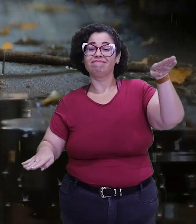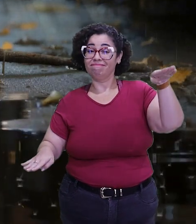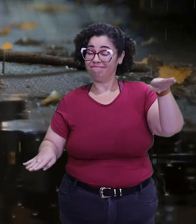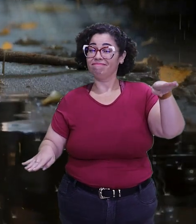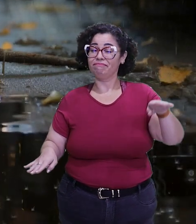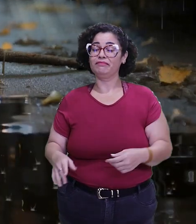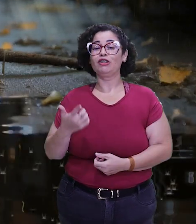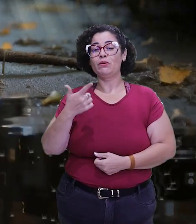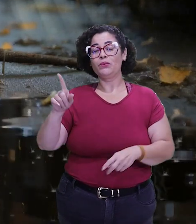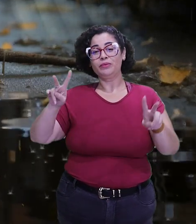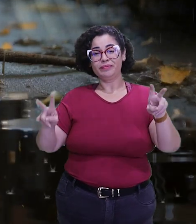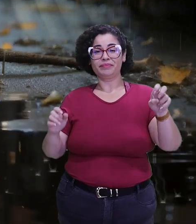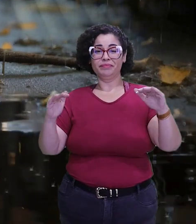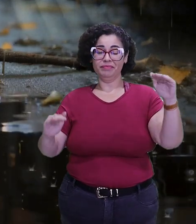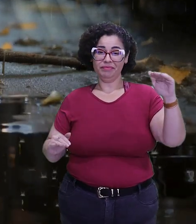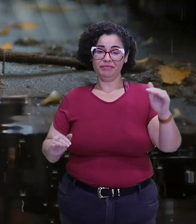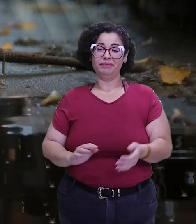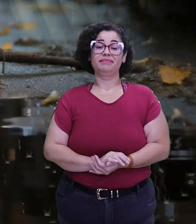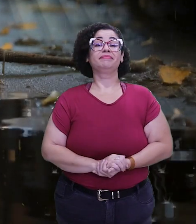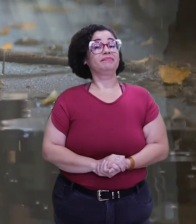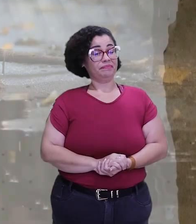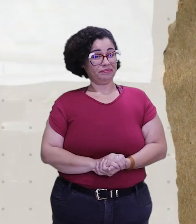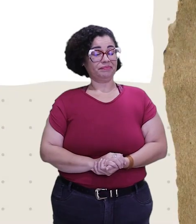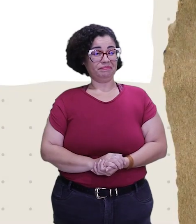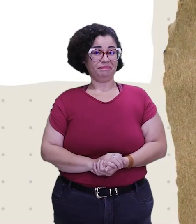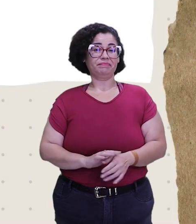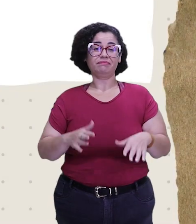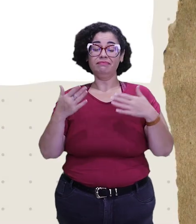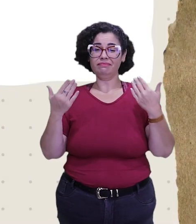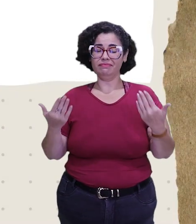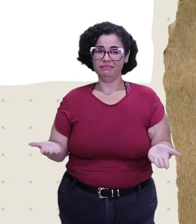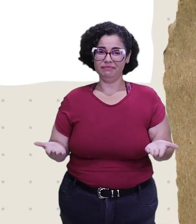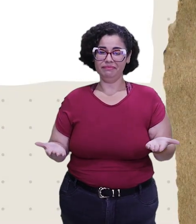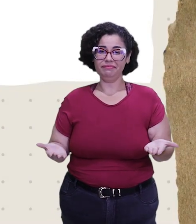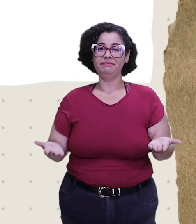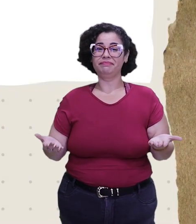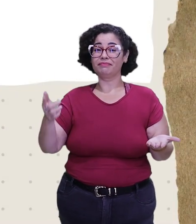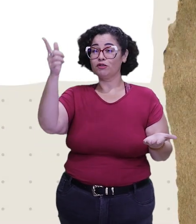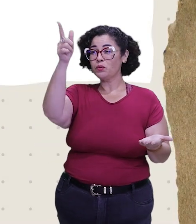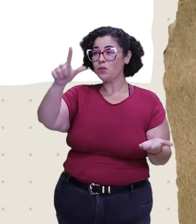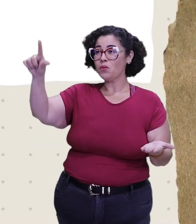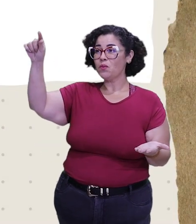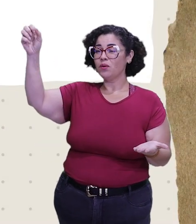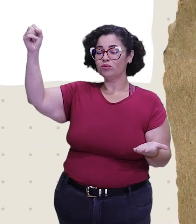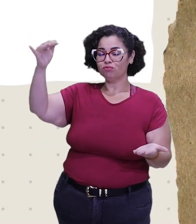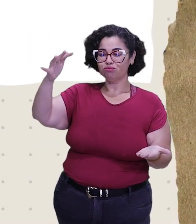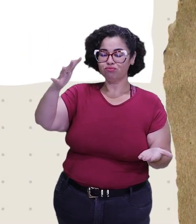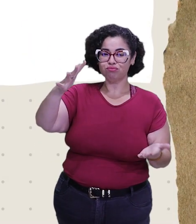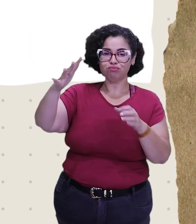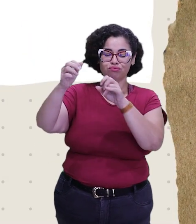um último trechinho aqui. Então, a luz da lua se estendeu